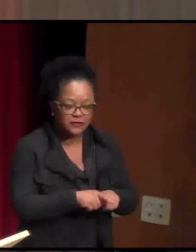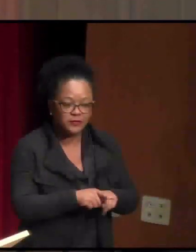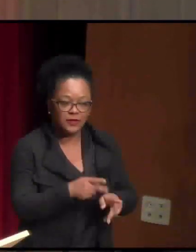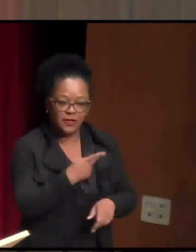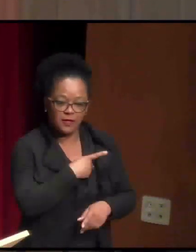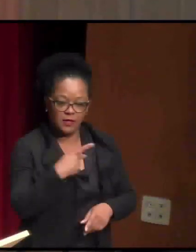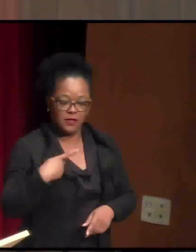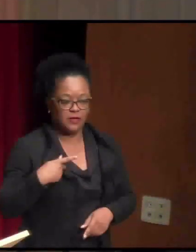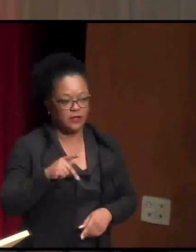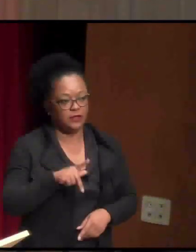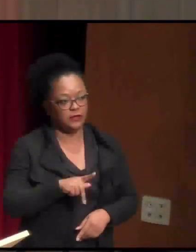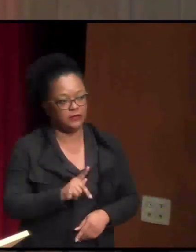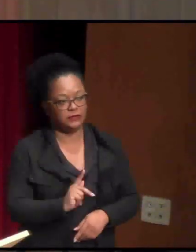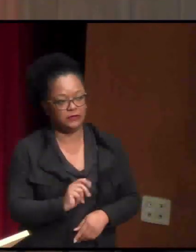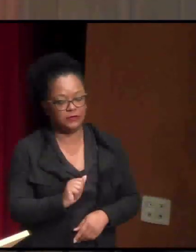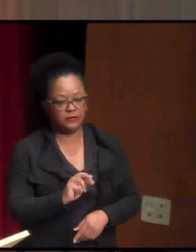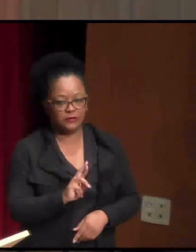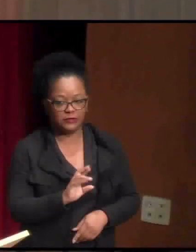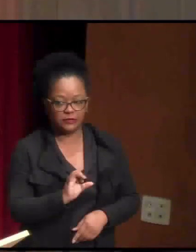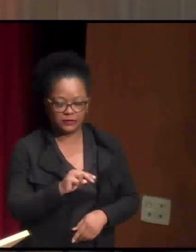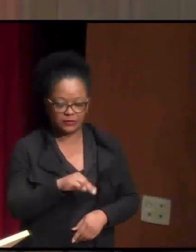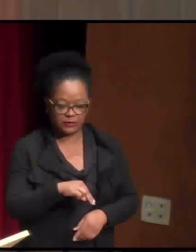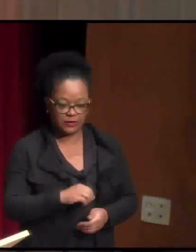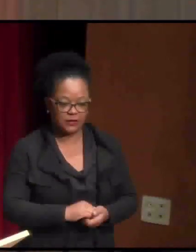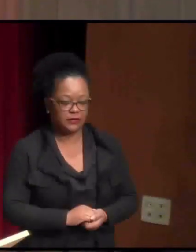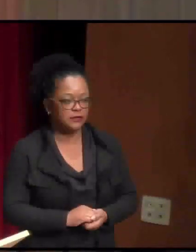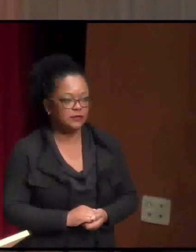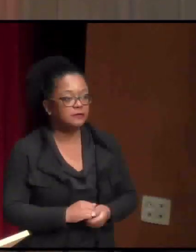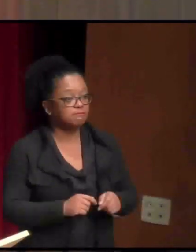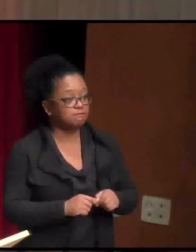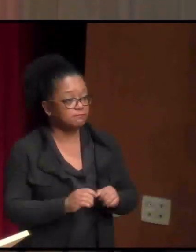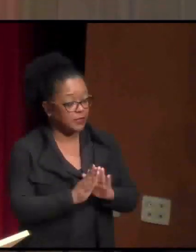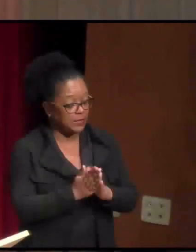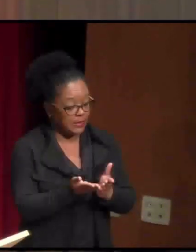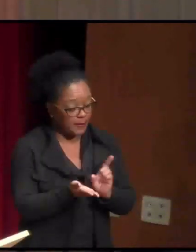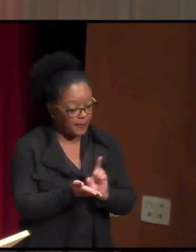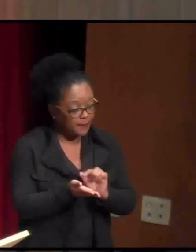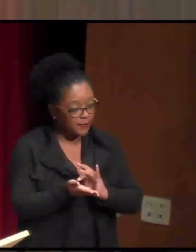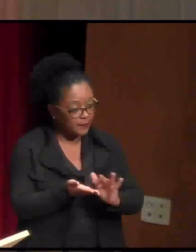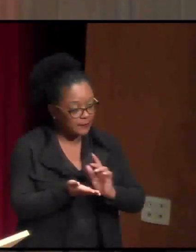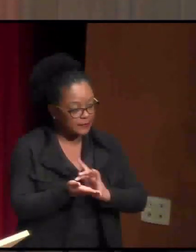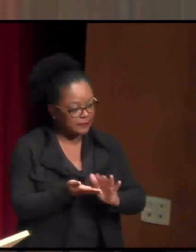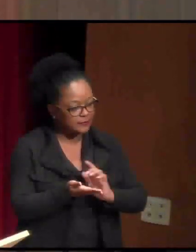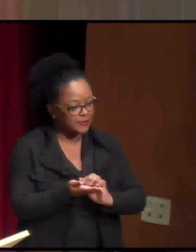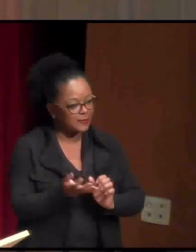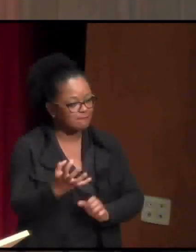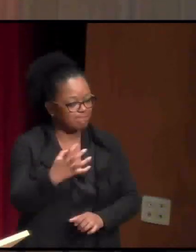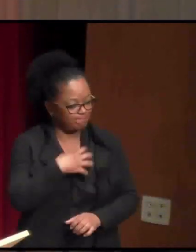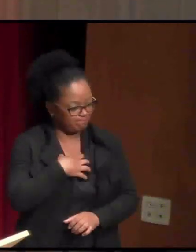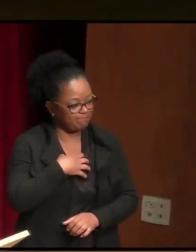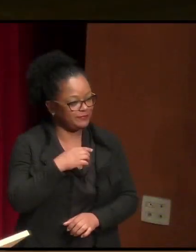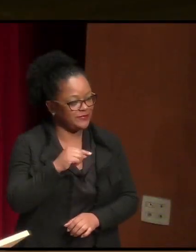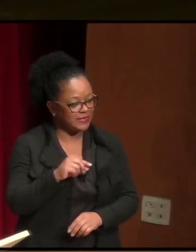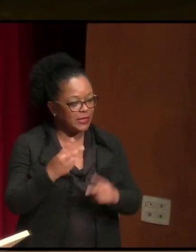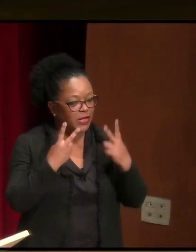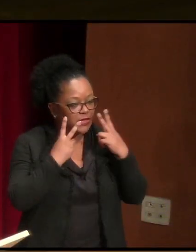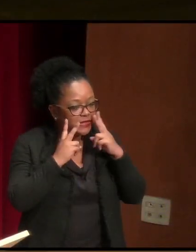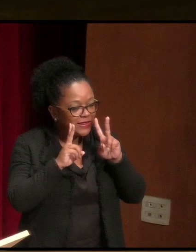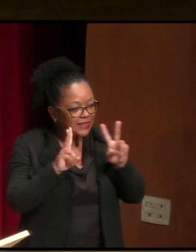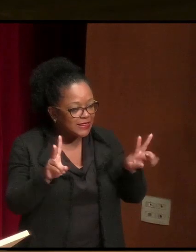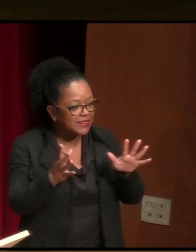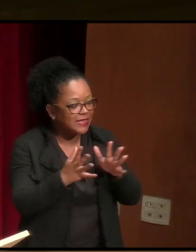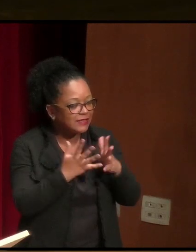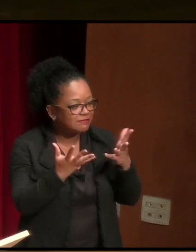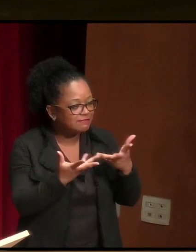aqui, porque esse assunto, pastora Kari, da Bíblia em Braille, ele mexe muito com você, né? E a gente tem um testemunho maravilhoso